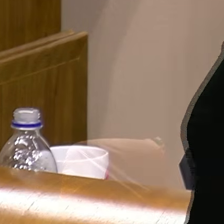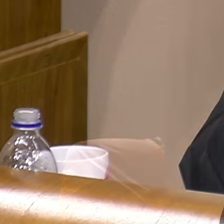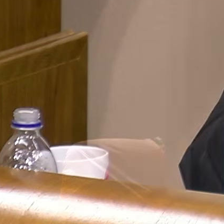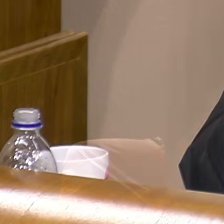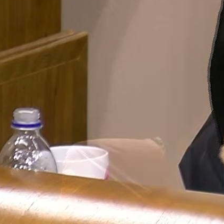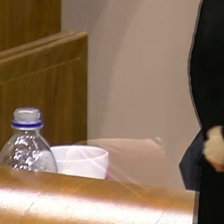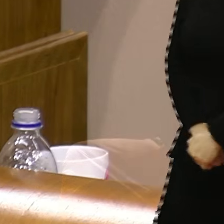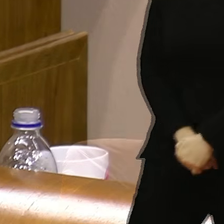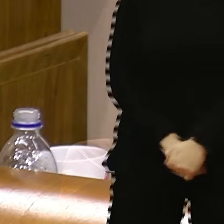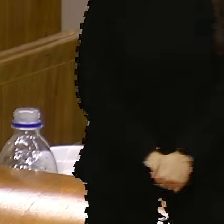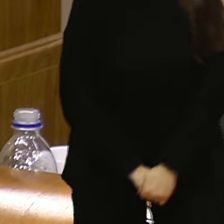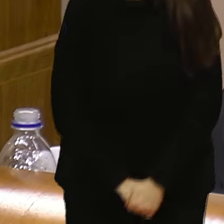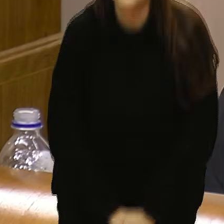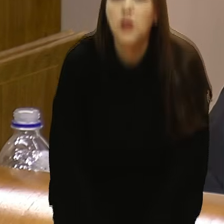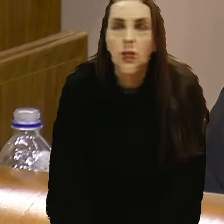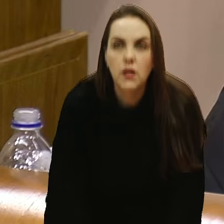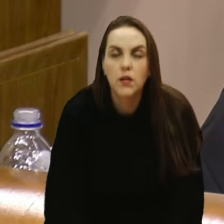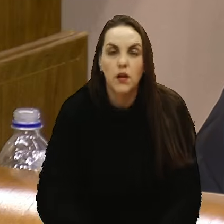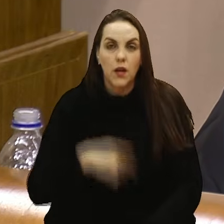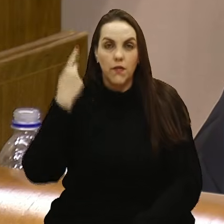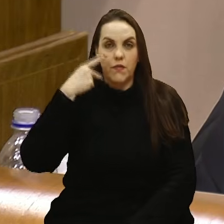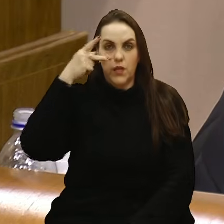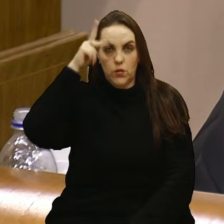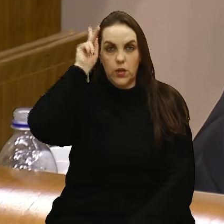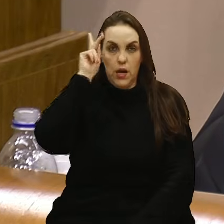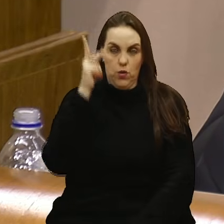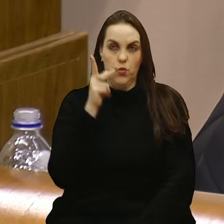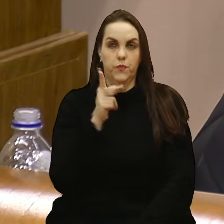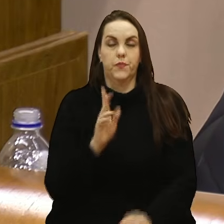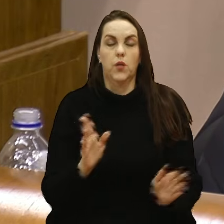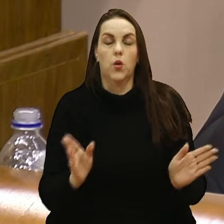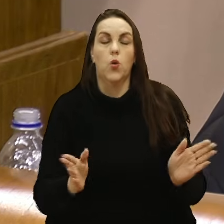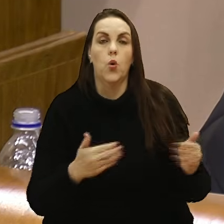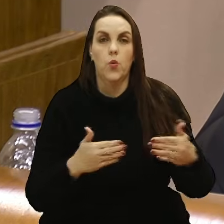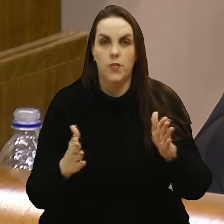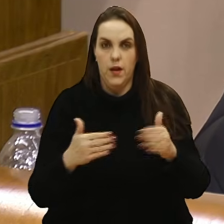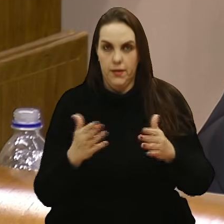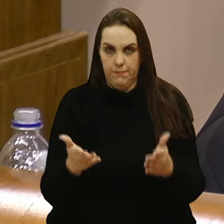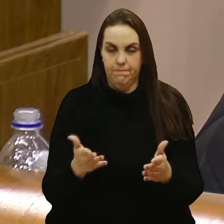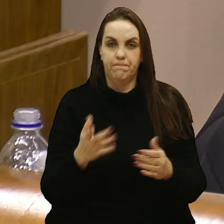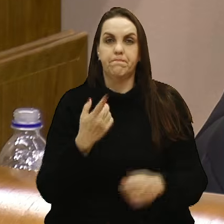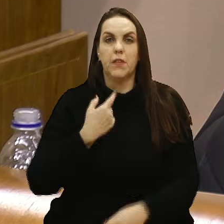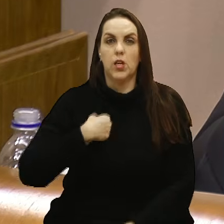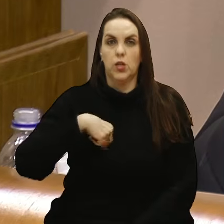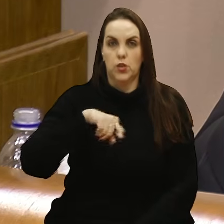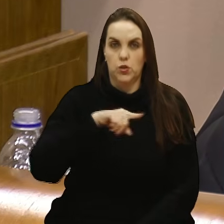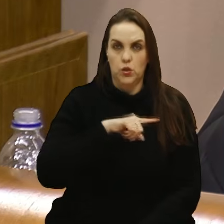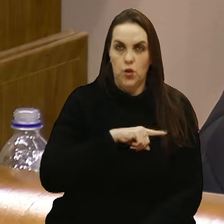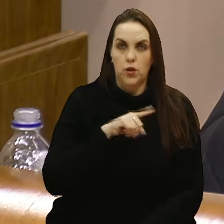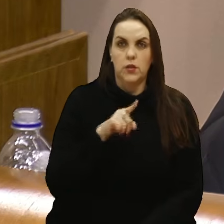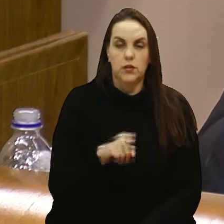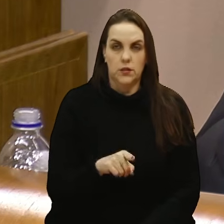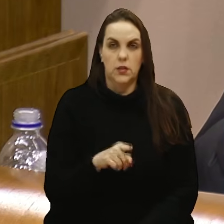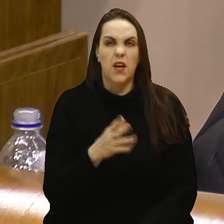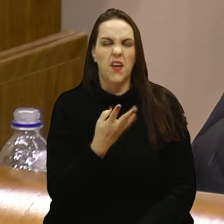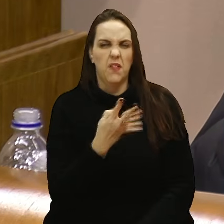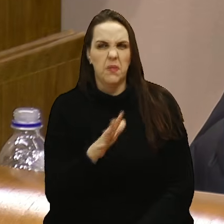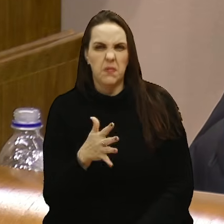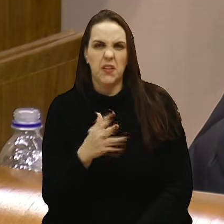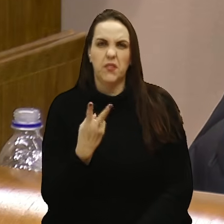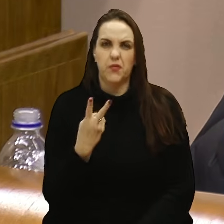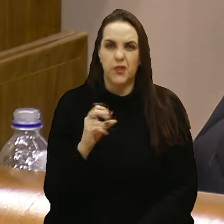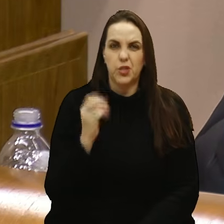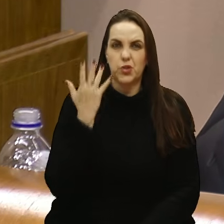Vereador Iago, container. Bom, nós recebemos faz em torno de 20 dias,